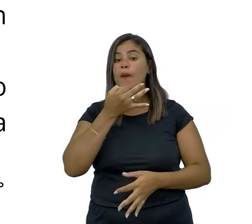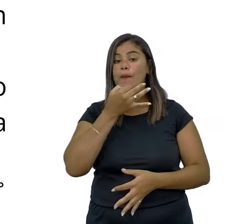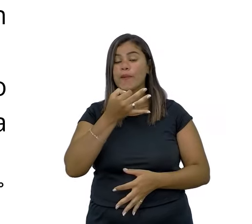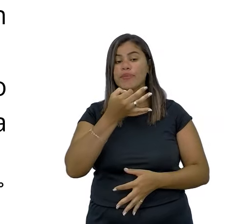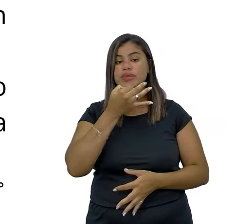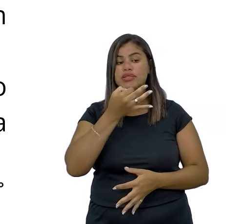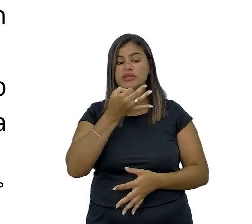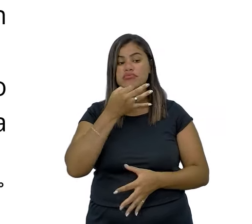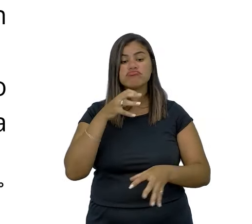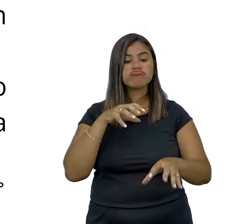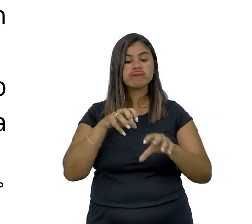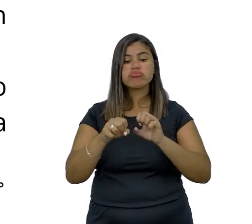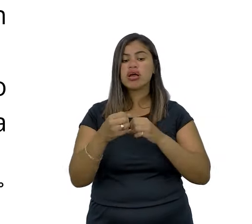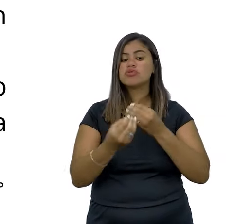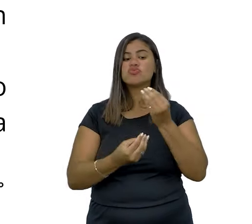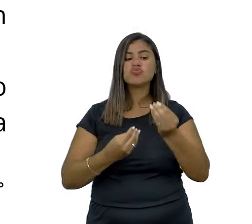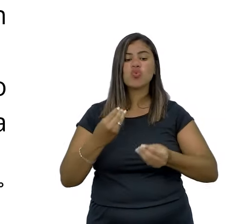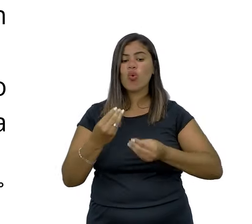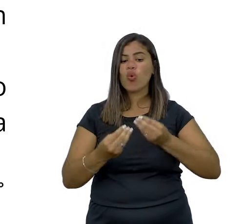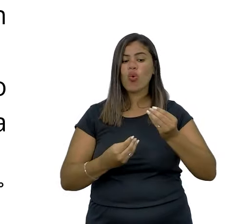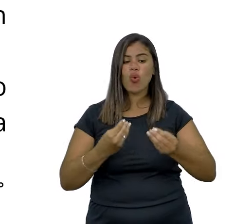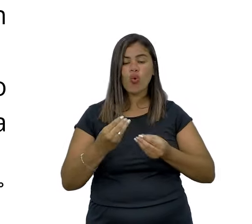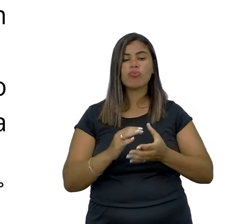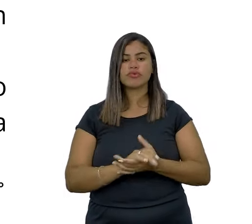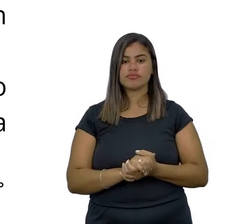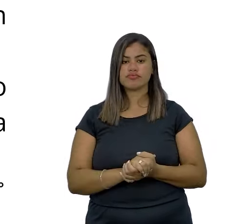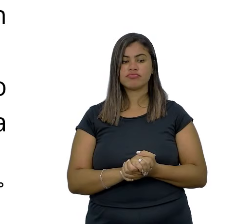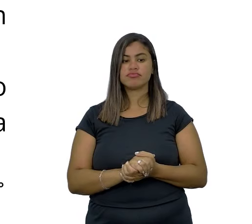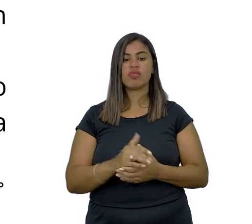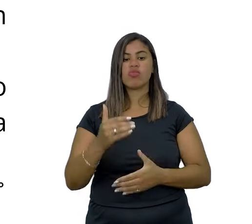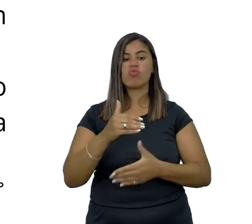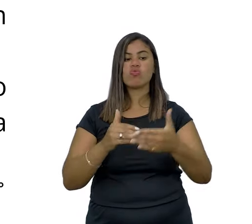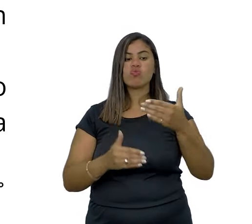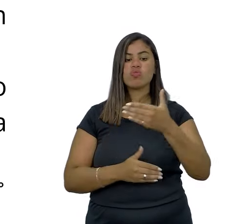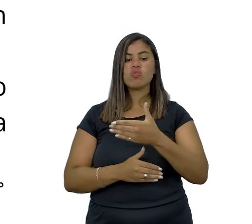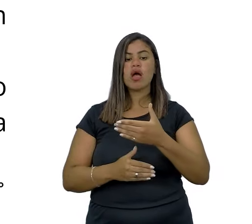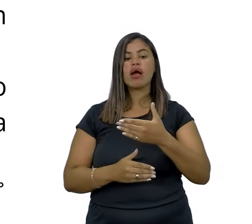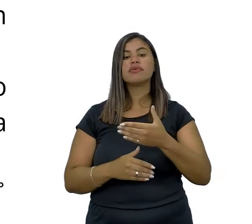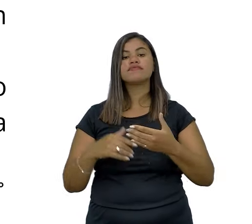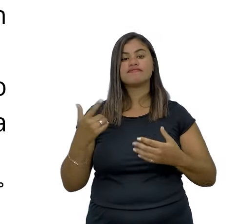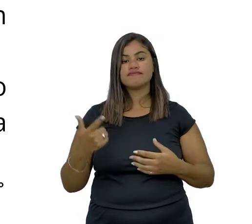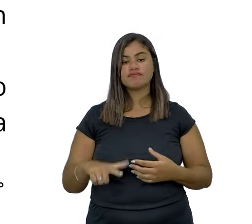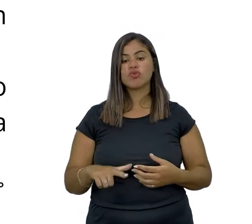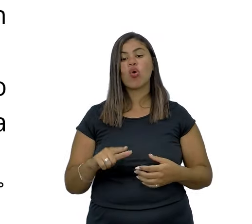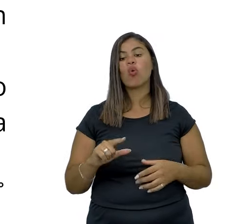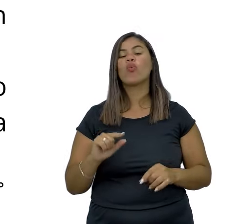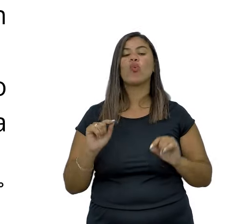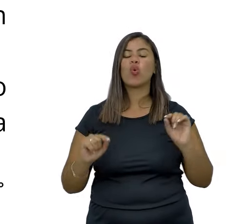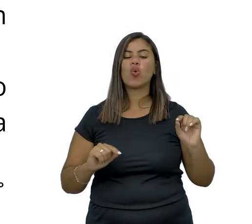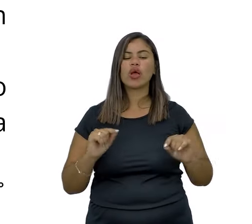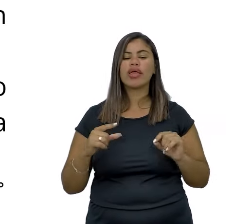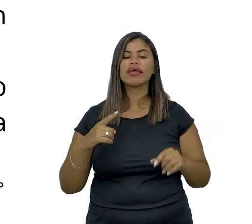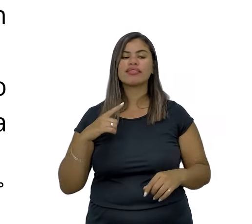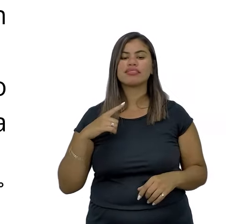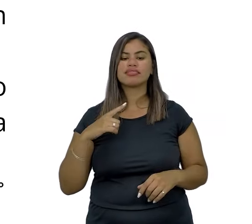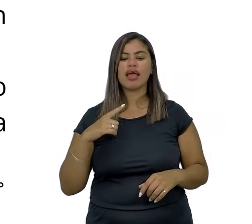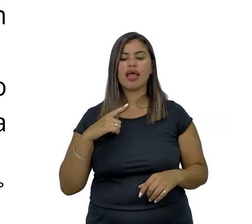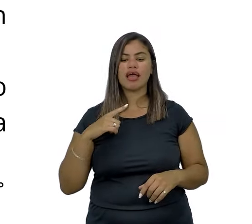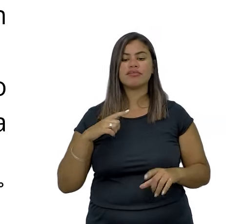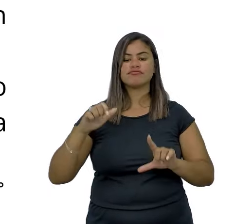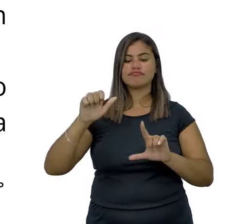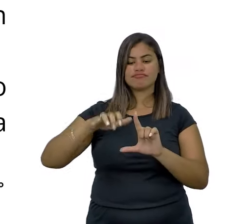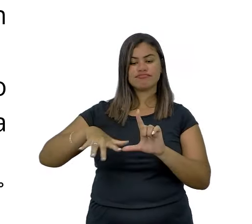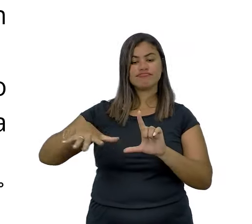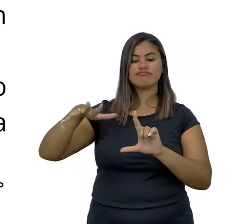dessa formação, né? No slide seguinte, a gente tem aí um